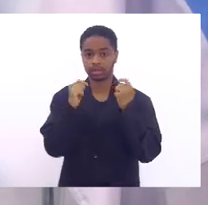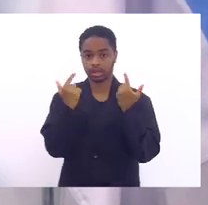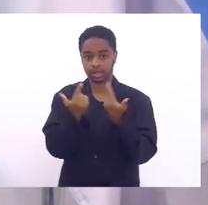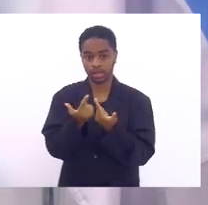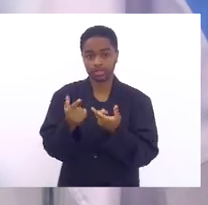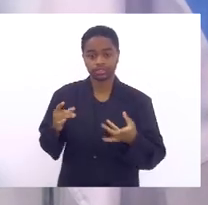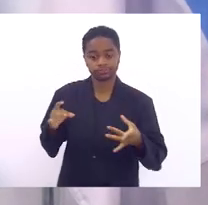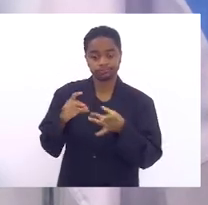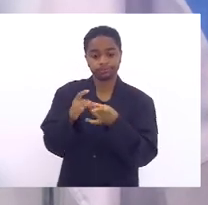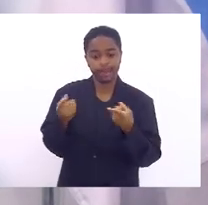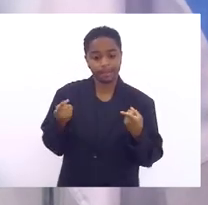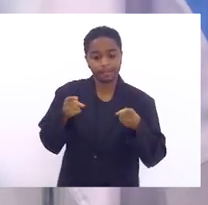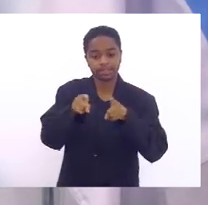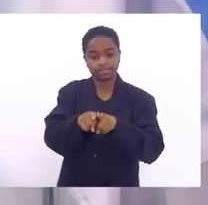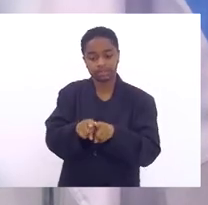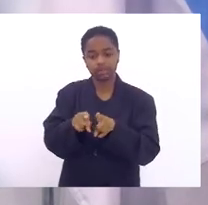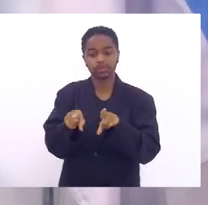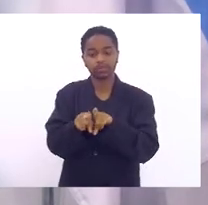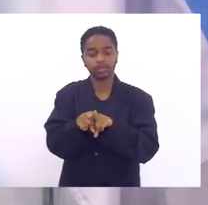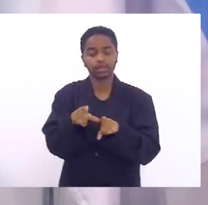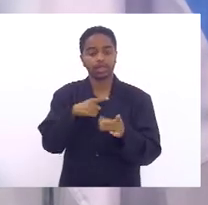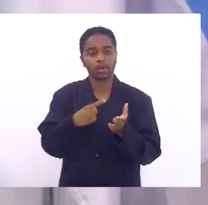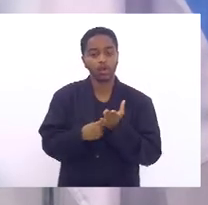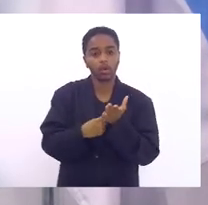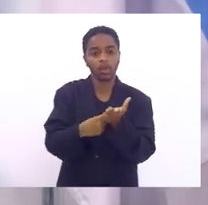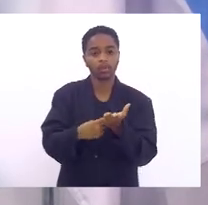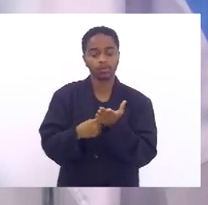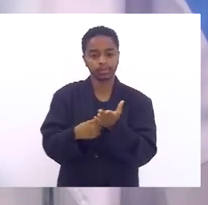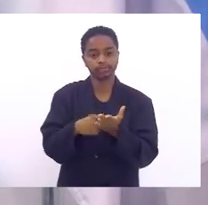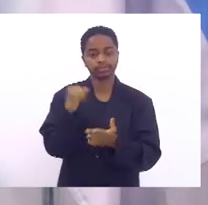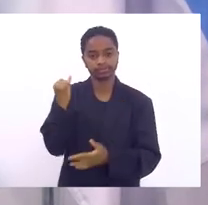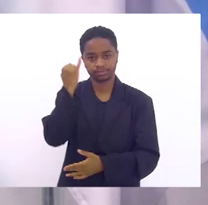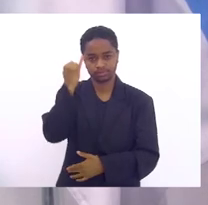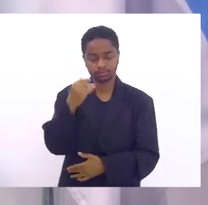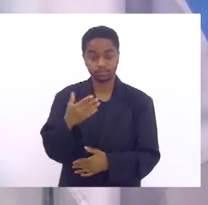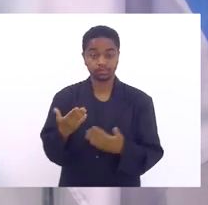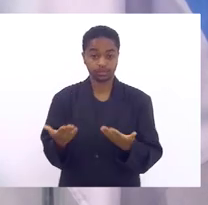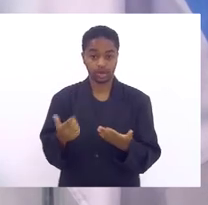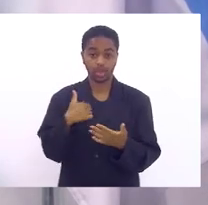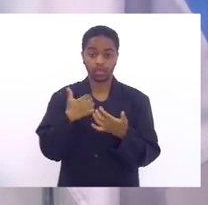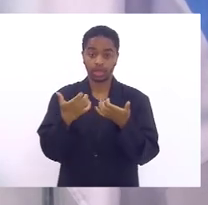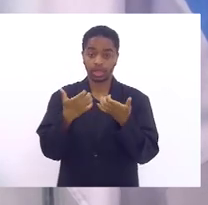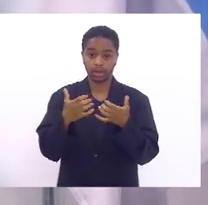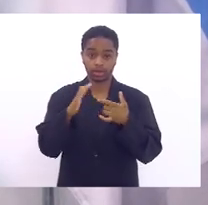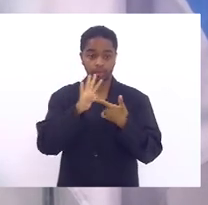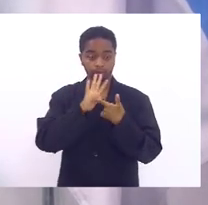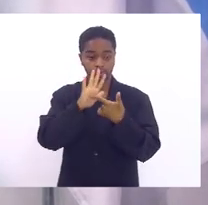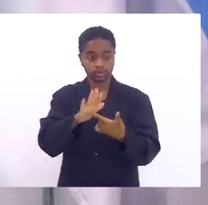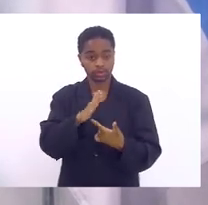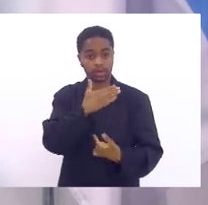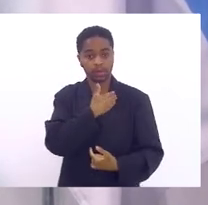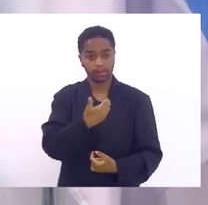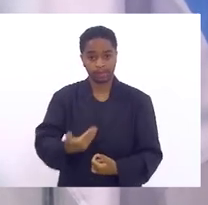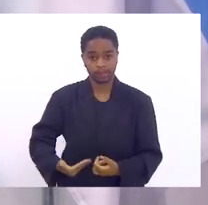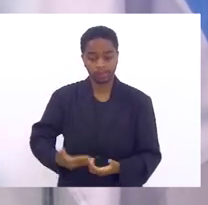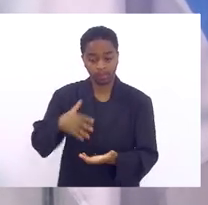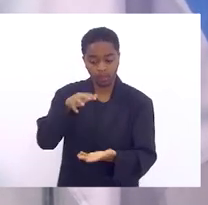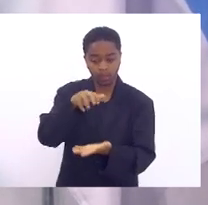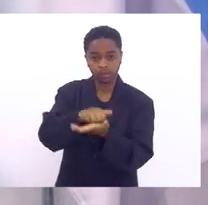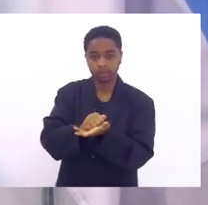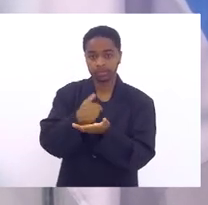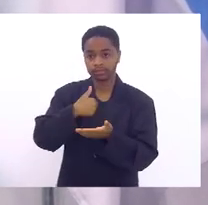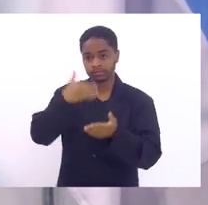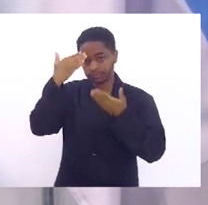parceiros e comprometidos nesse processo é fundamental então eu quero deixar aqui publicamente registrado o meu